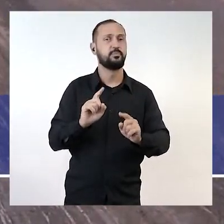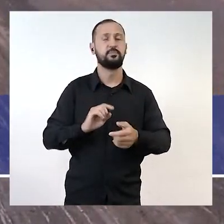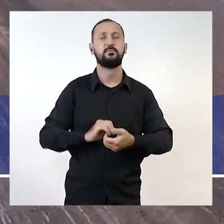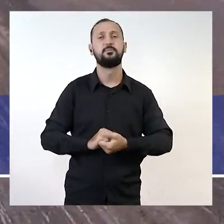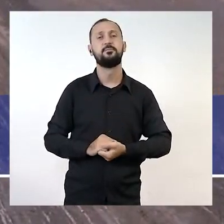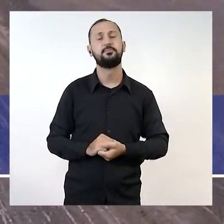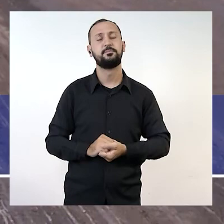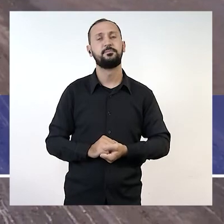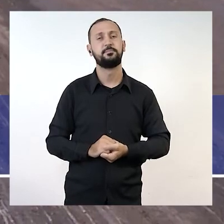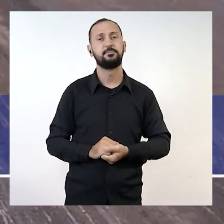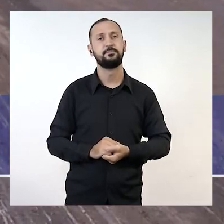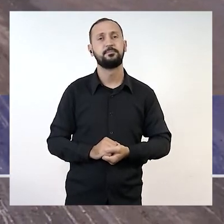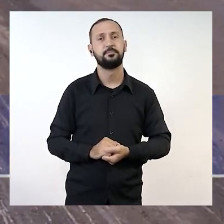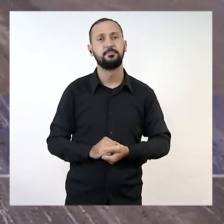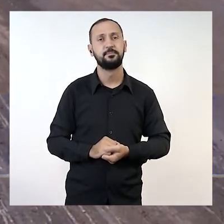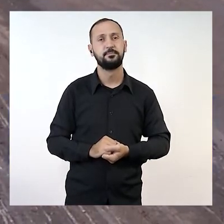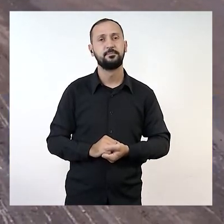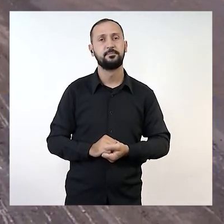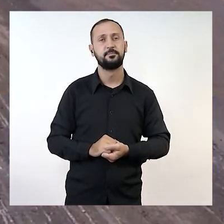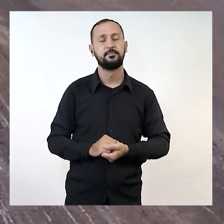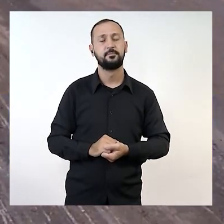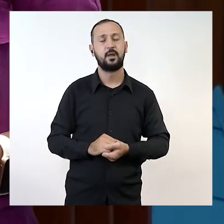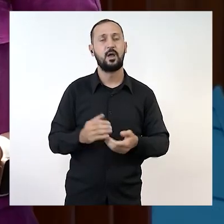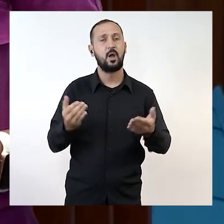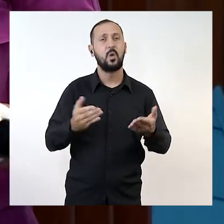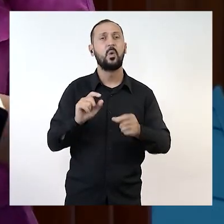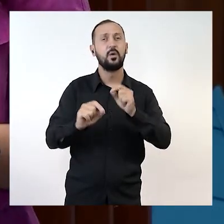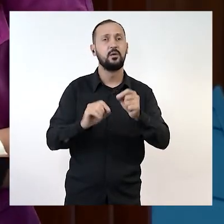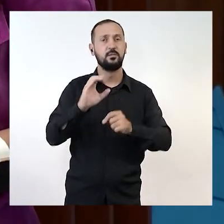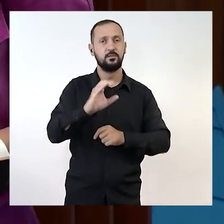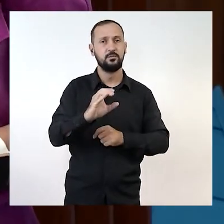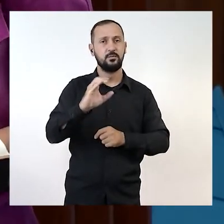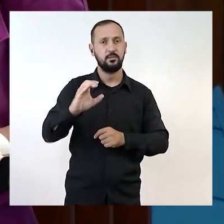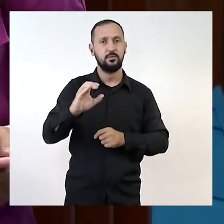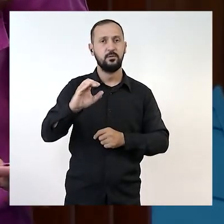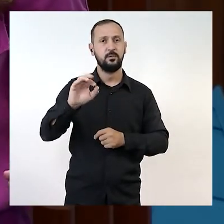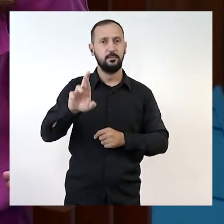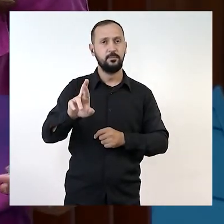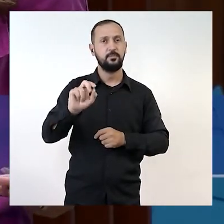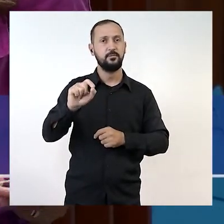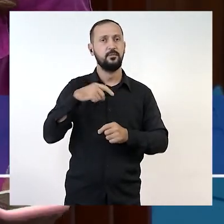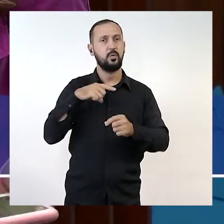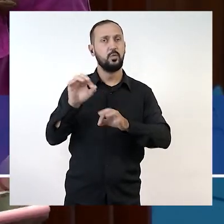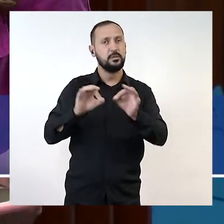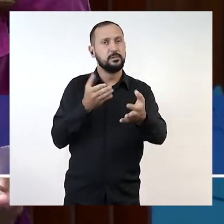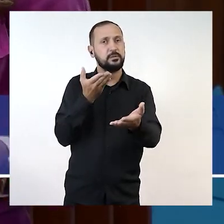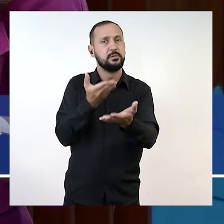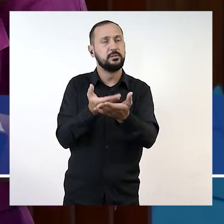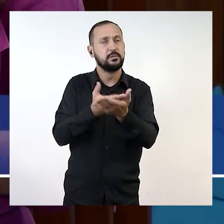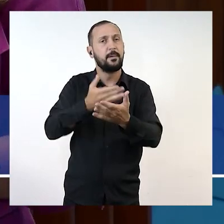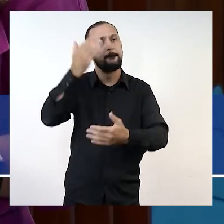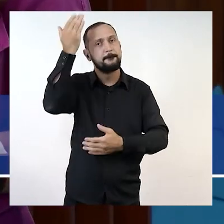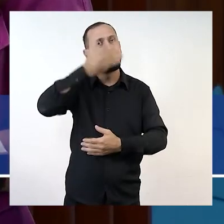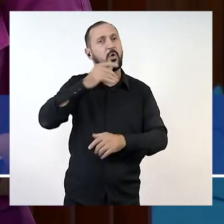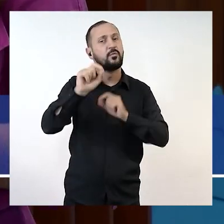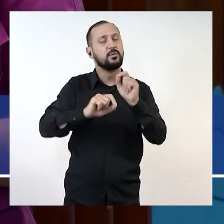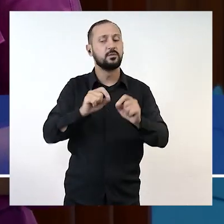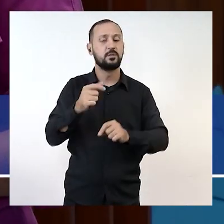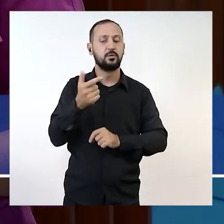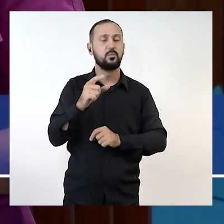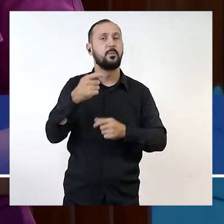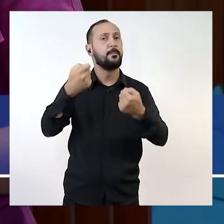contratual não está sendo realizado pela concessionária. Recentemente, a CCR alegou que fez estudos